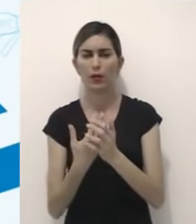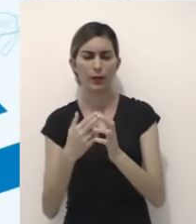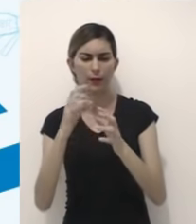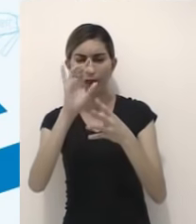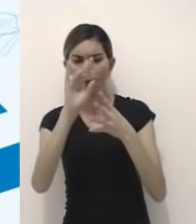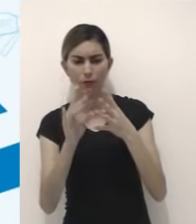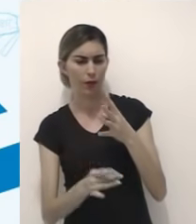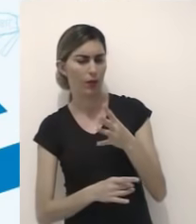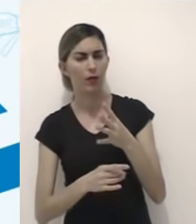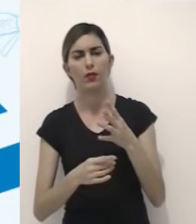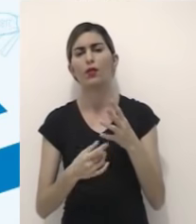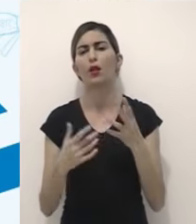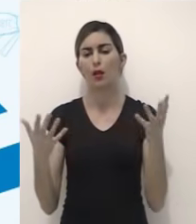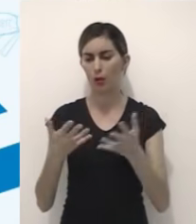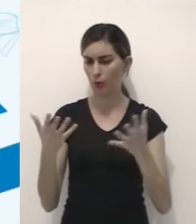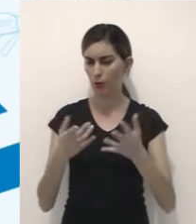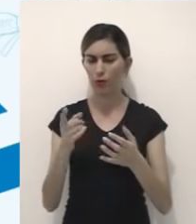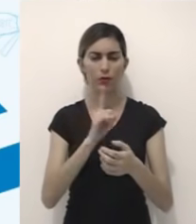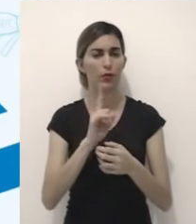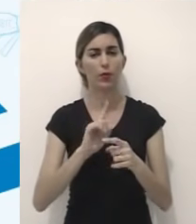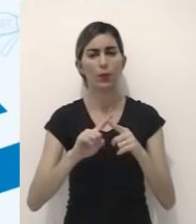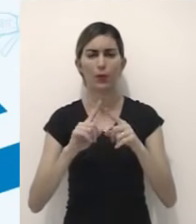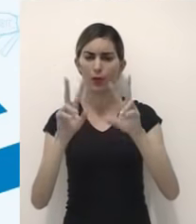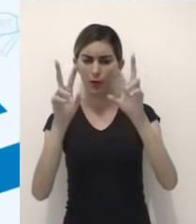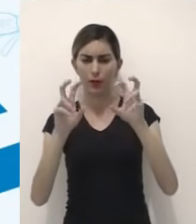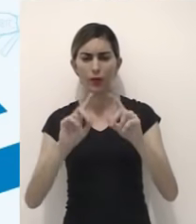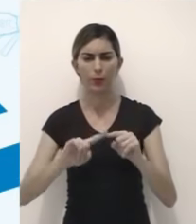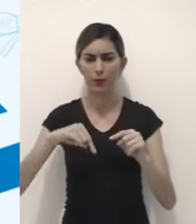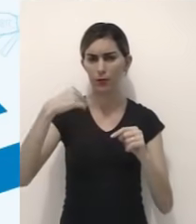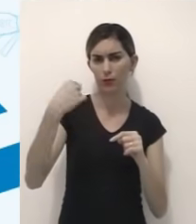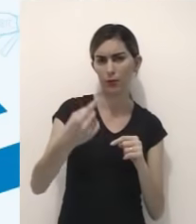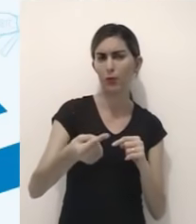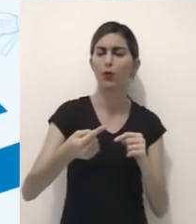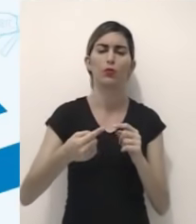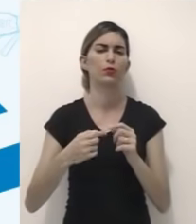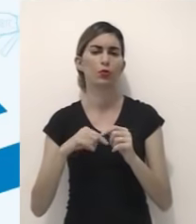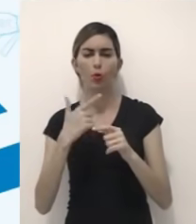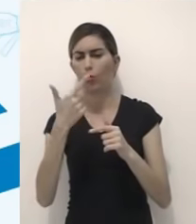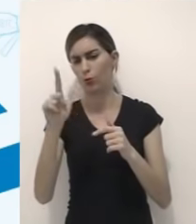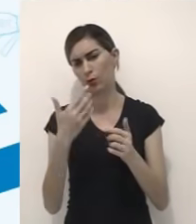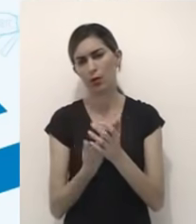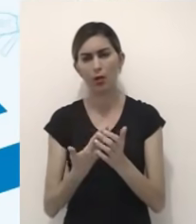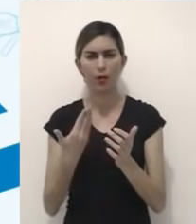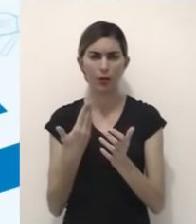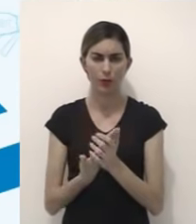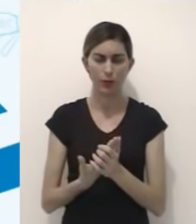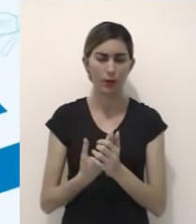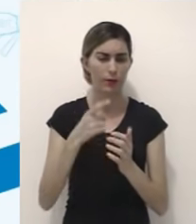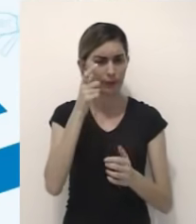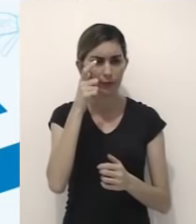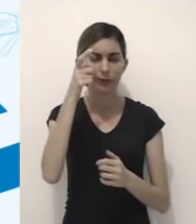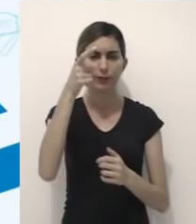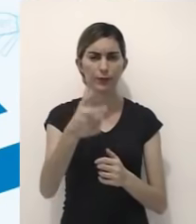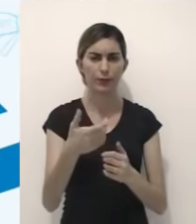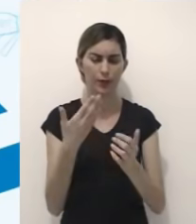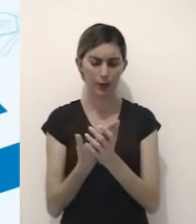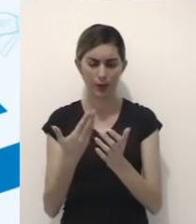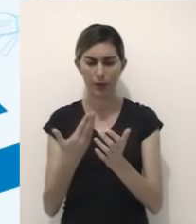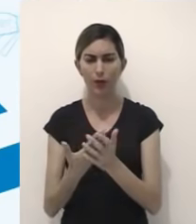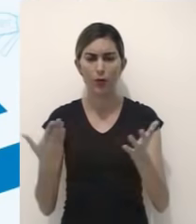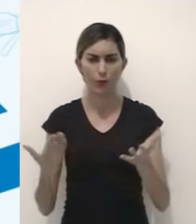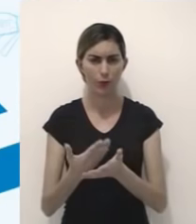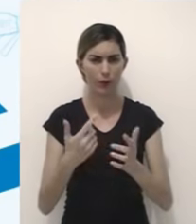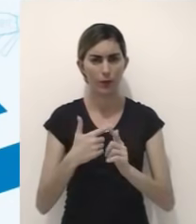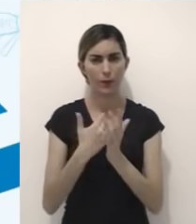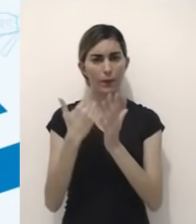não vai estudar com detalhes essas fases agora, porque esse é um assunto que a gente vai aprofundar em outra aula. O interesse da aula